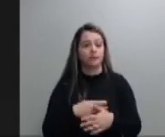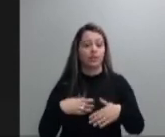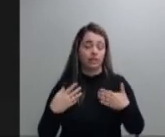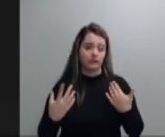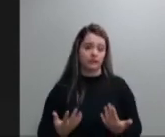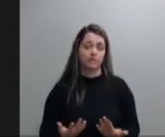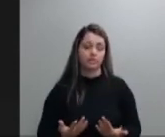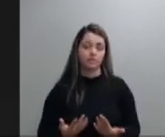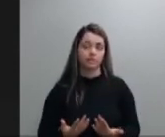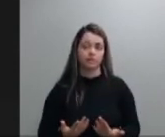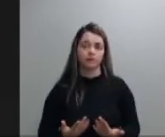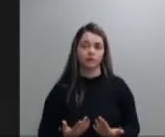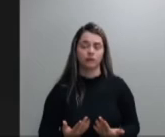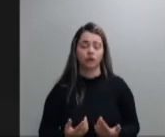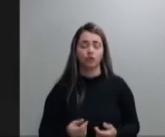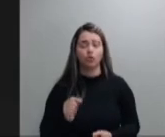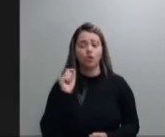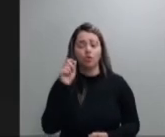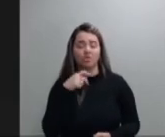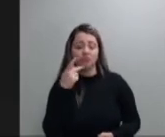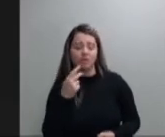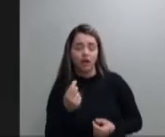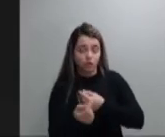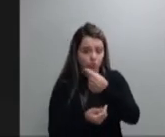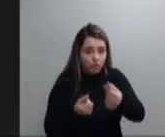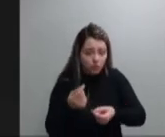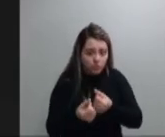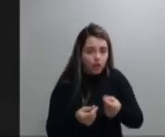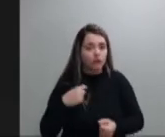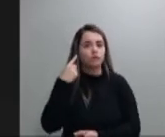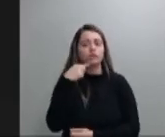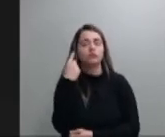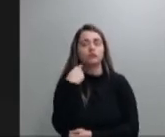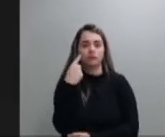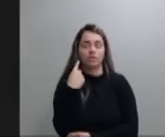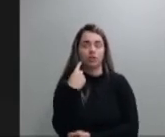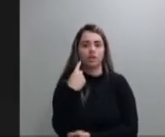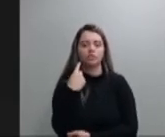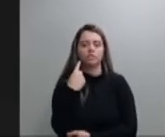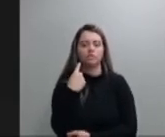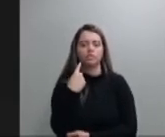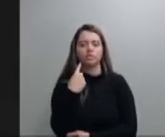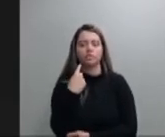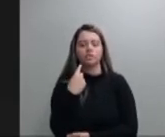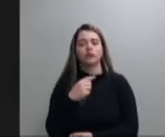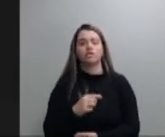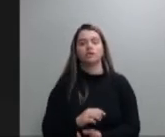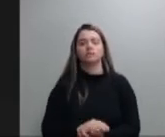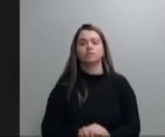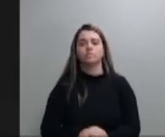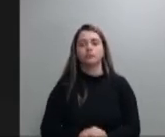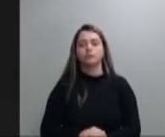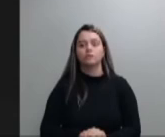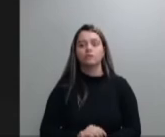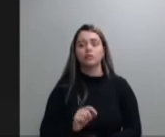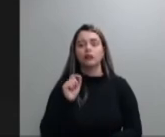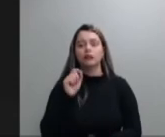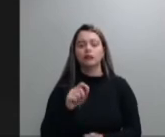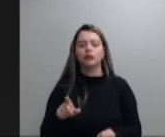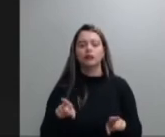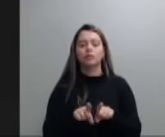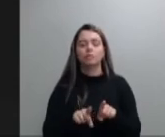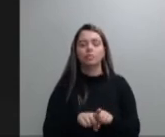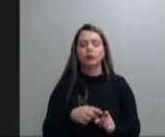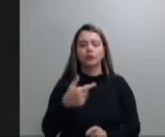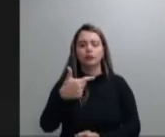aos honorários advocatícios da conjugação dos anunciados 3 de 7 editados em 2016 pelo